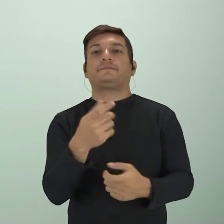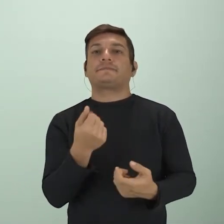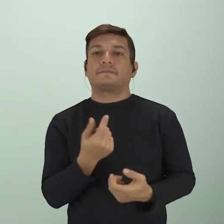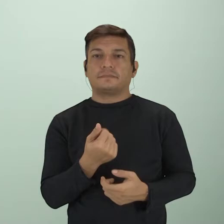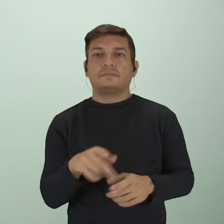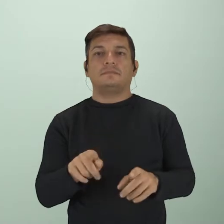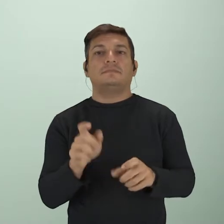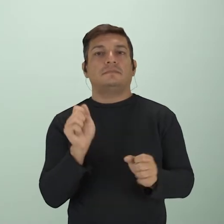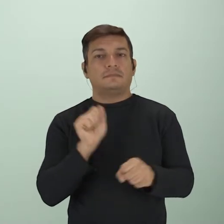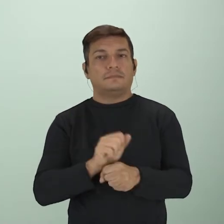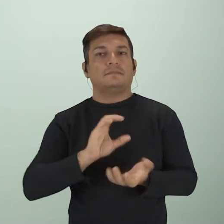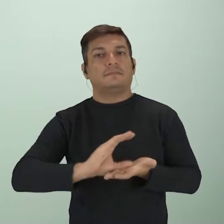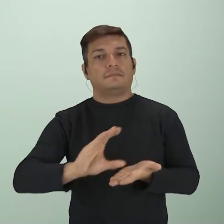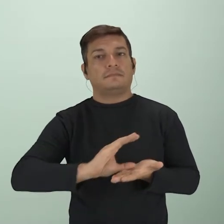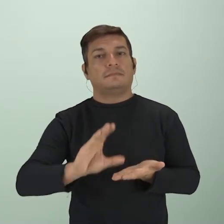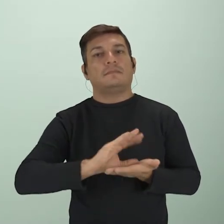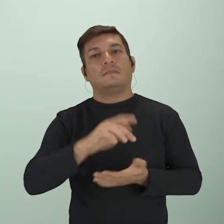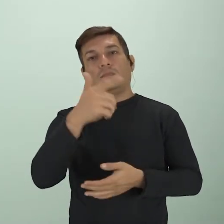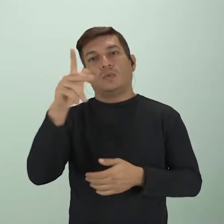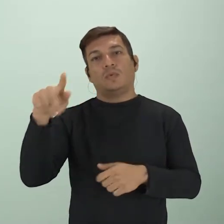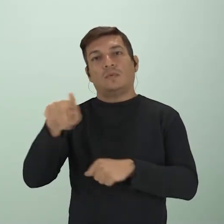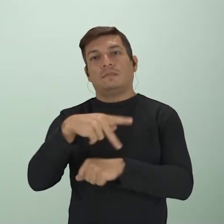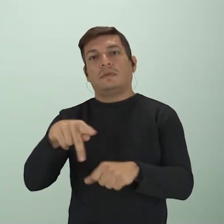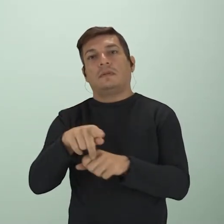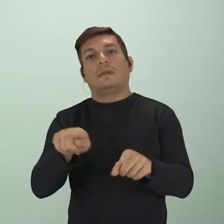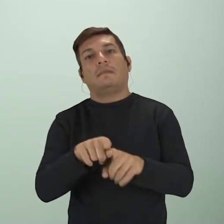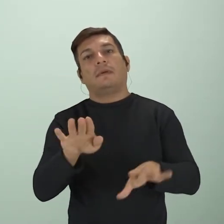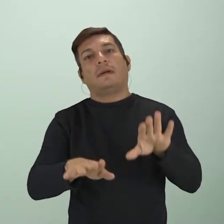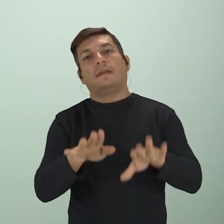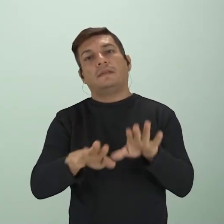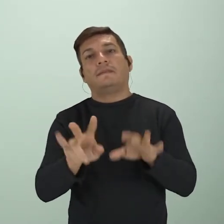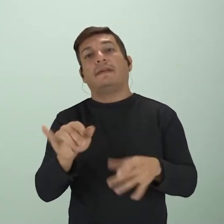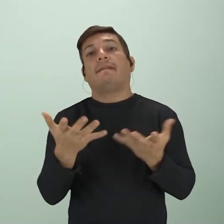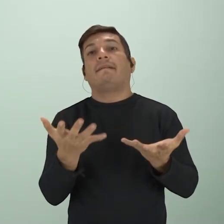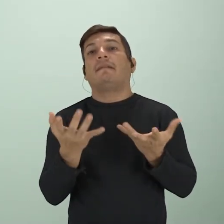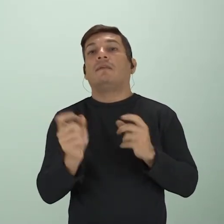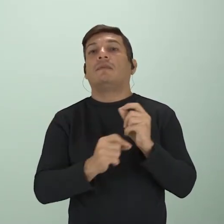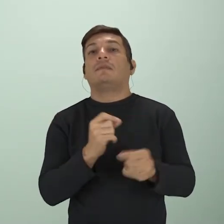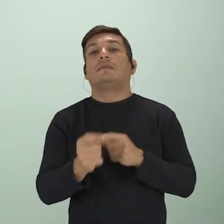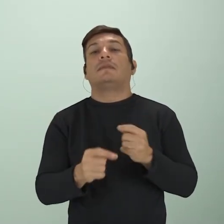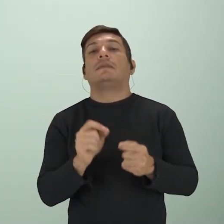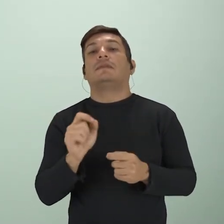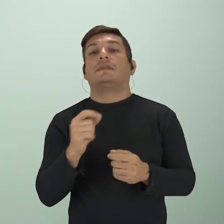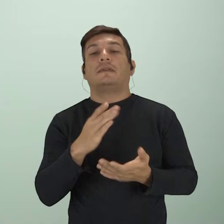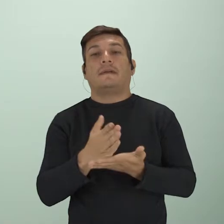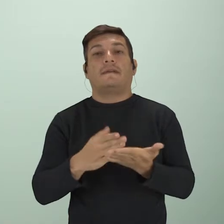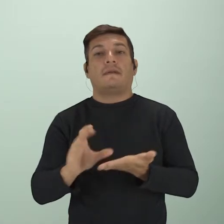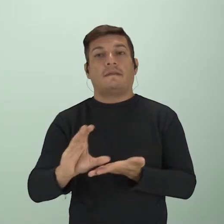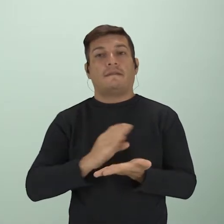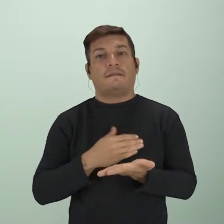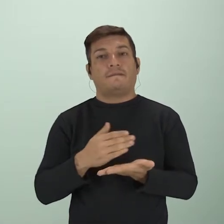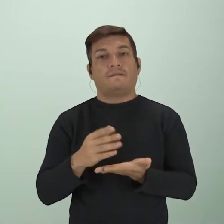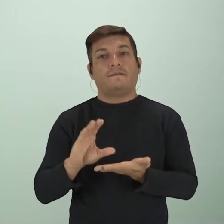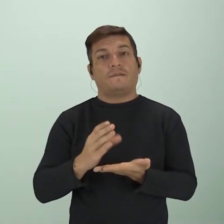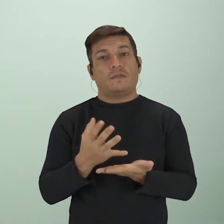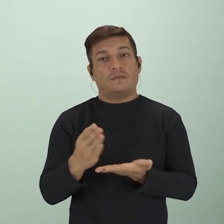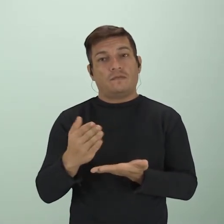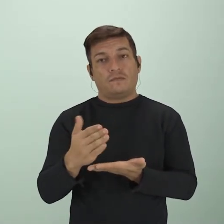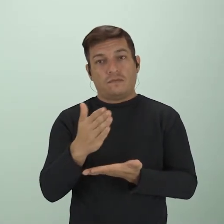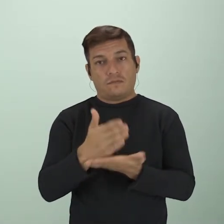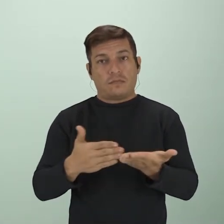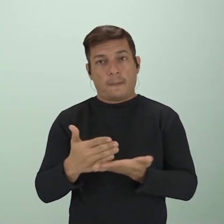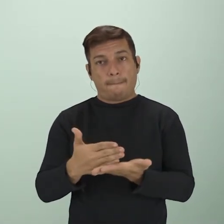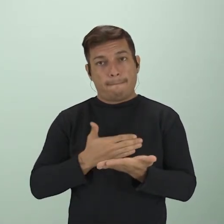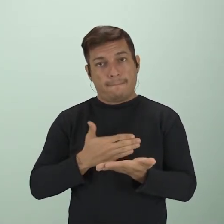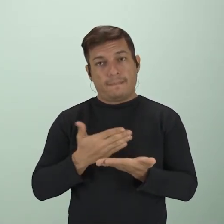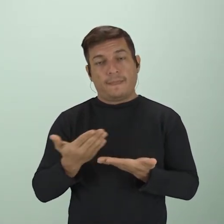de investir nesses outros países e muitas vezes ainda vai querer uma parte de volta, vai querer receber isso.